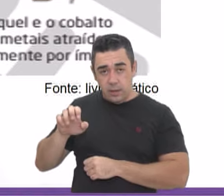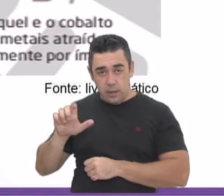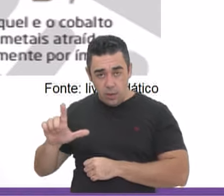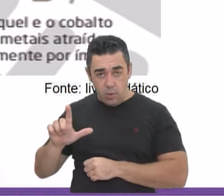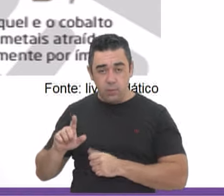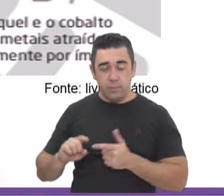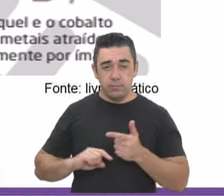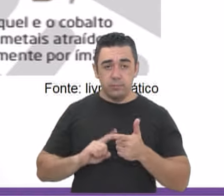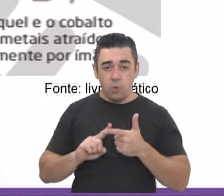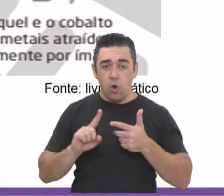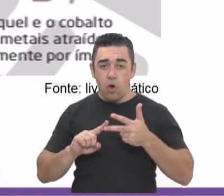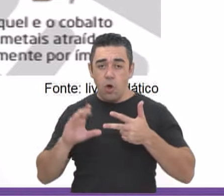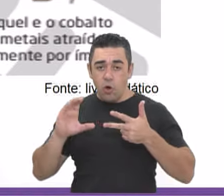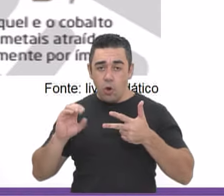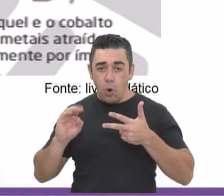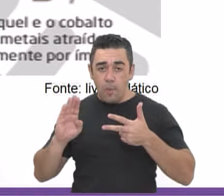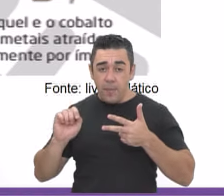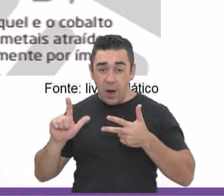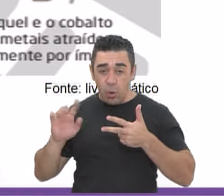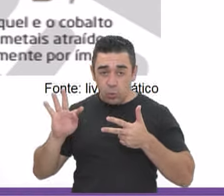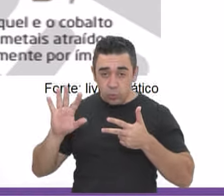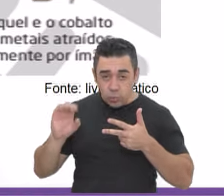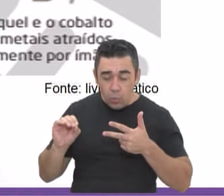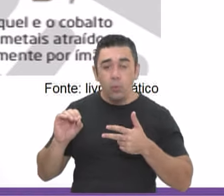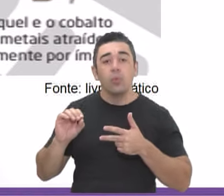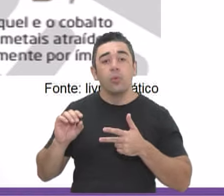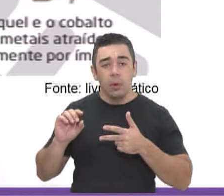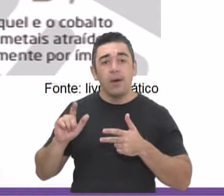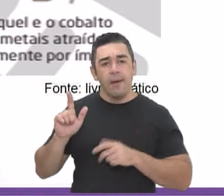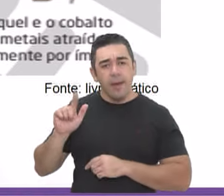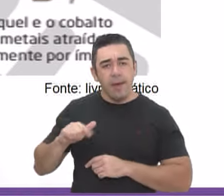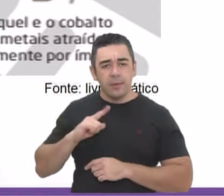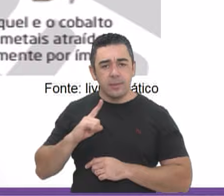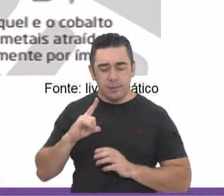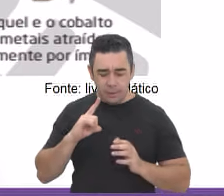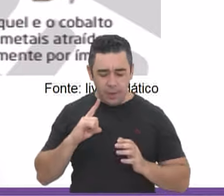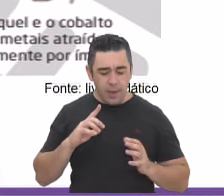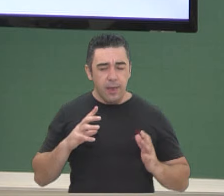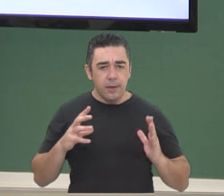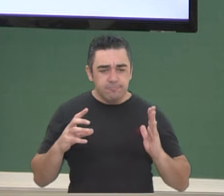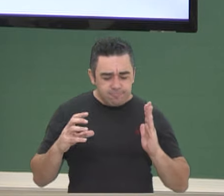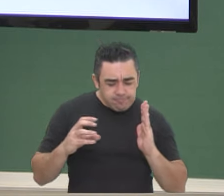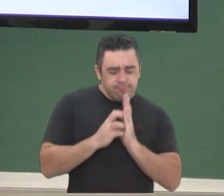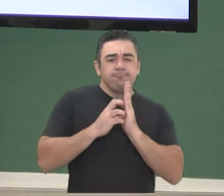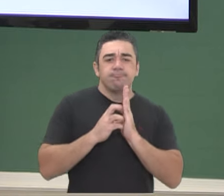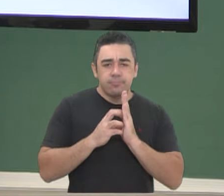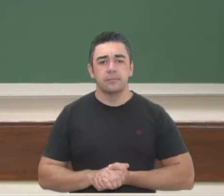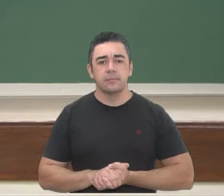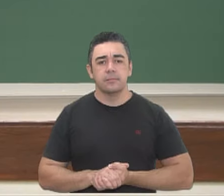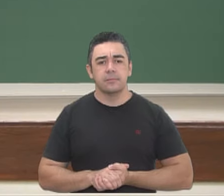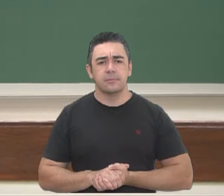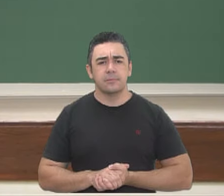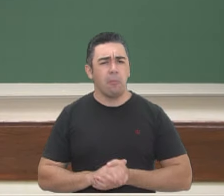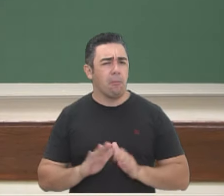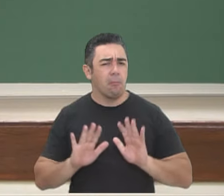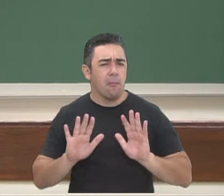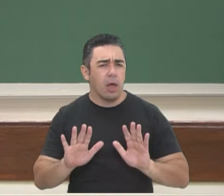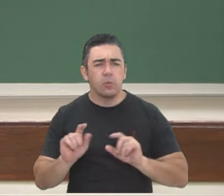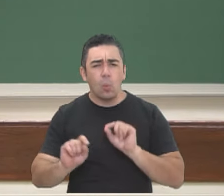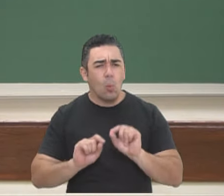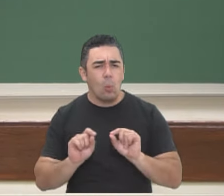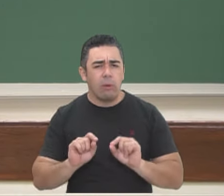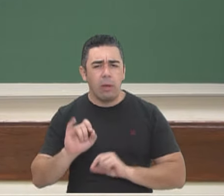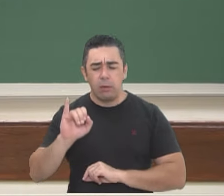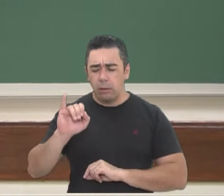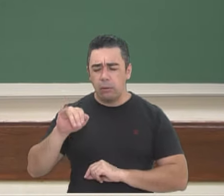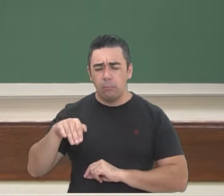alguns dos exemplos de materiais que são atraídos pelos imãs certo do que então é o